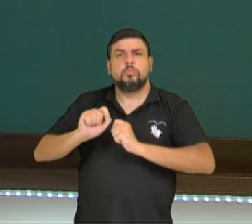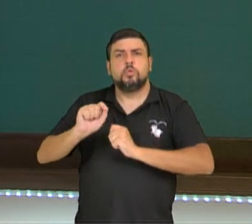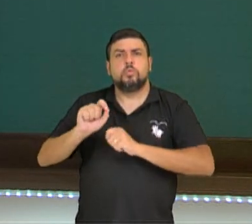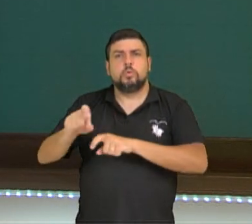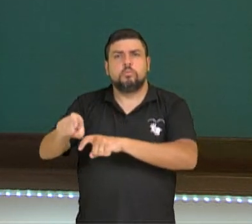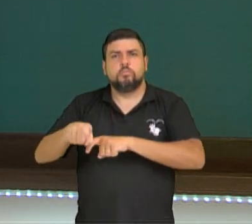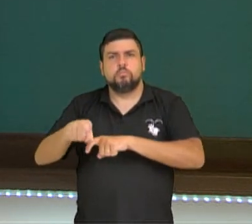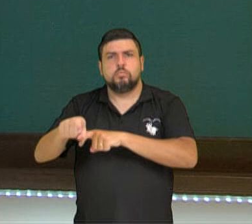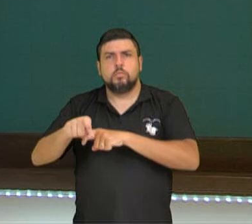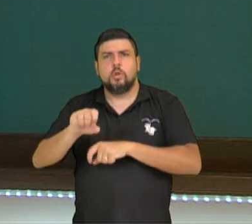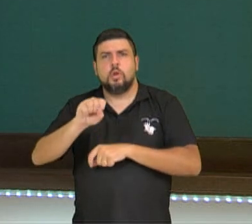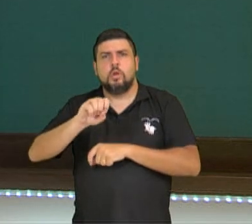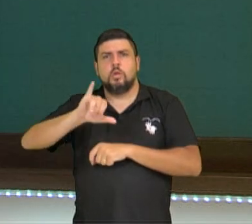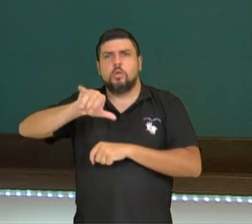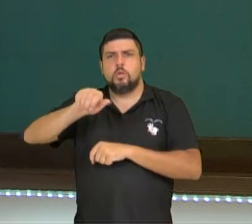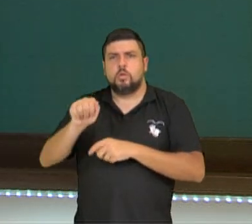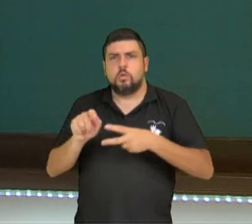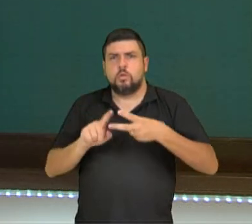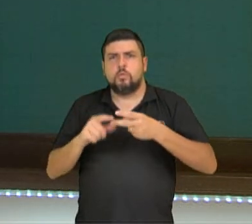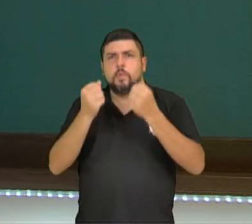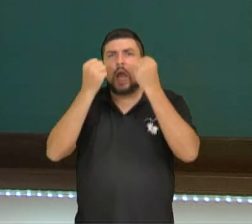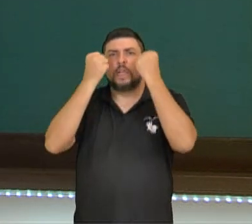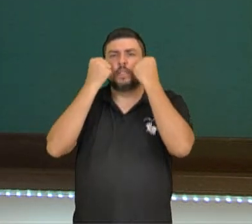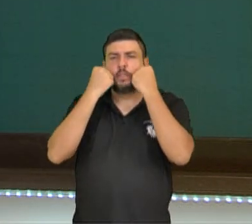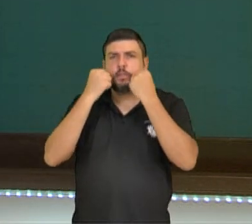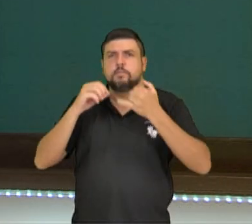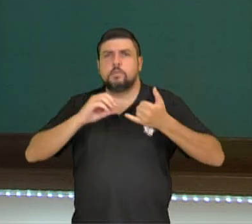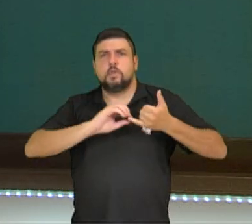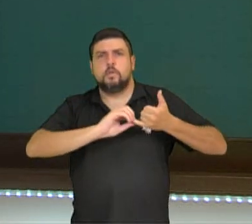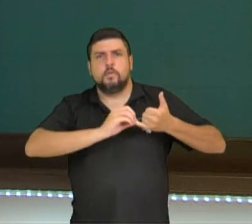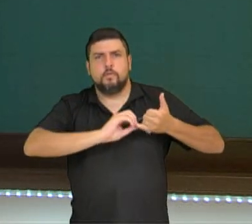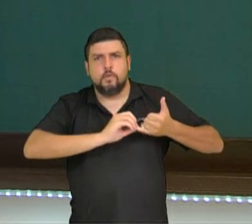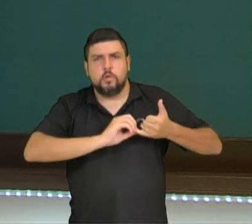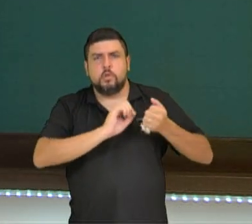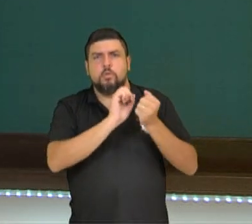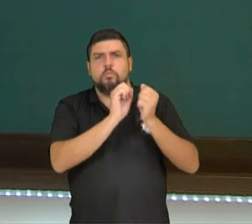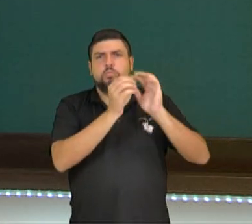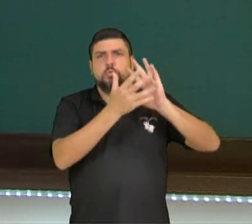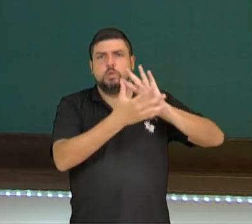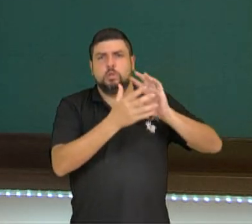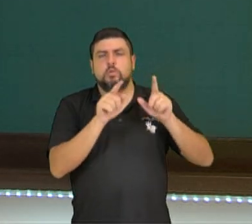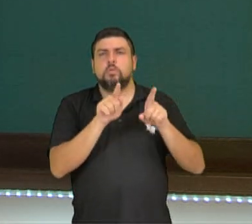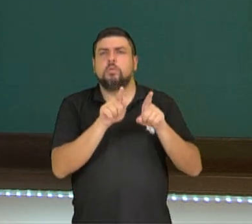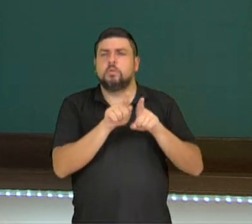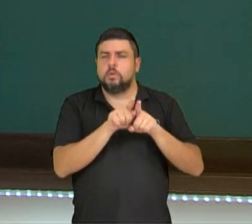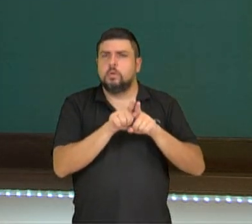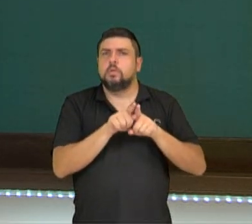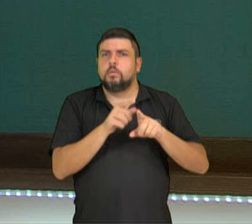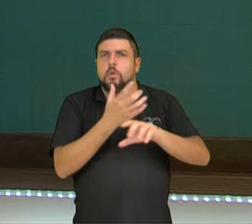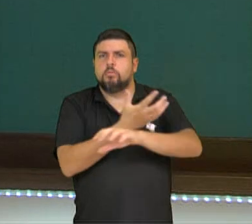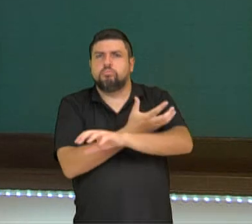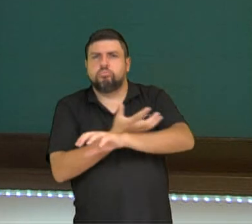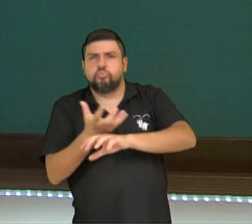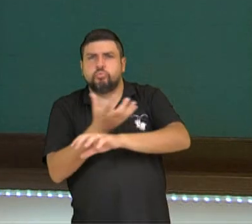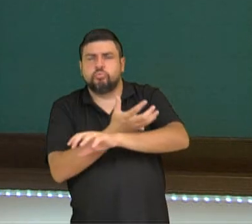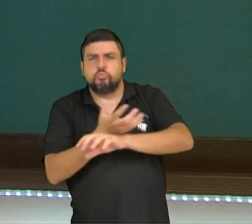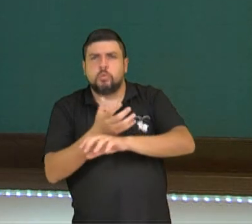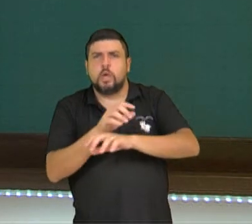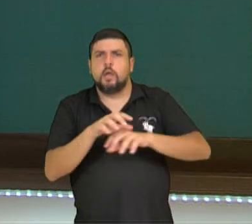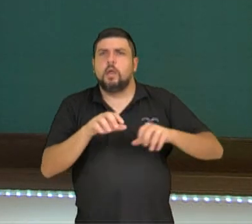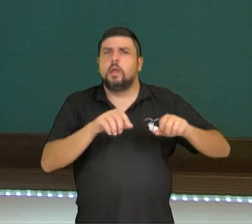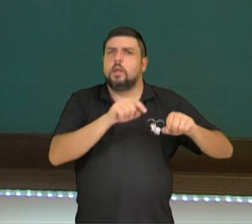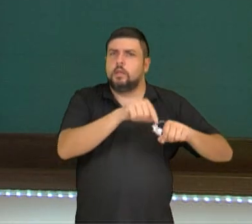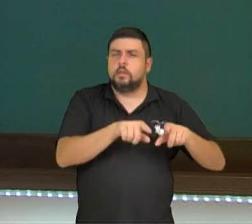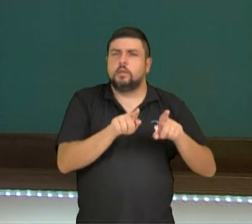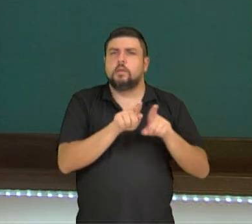de milho, por exemplo, certo? Feijão e trigo, pastagens também fazem parte das atividades